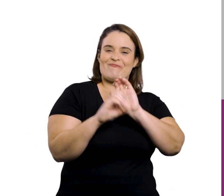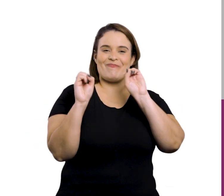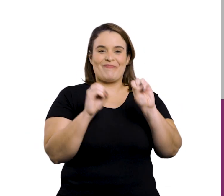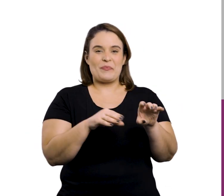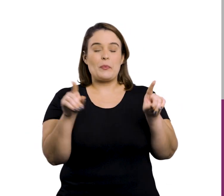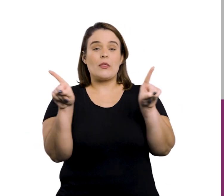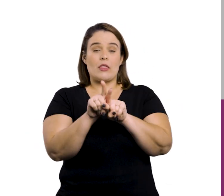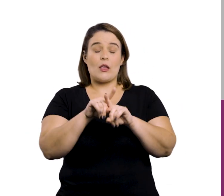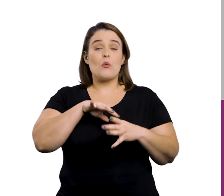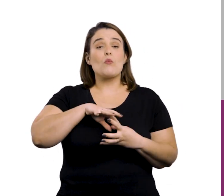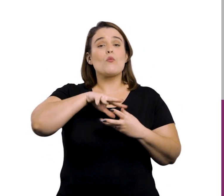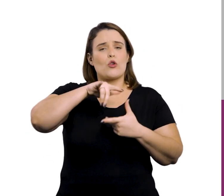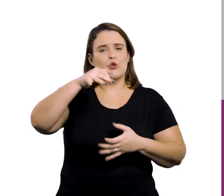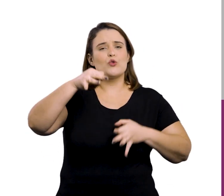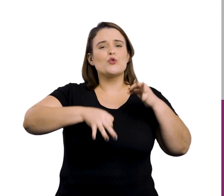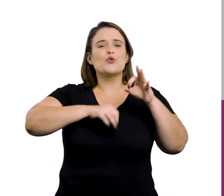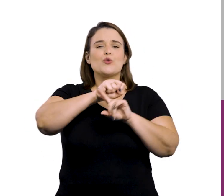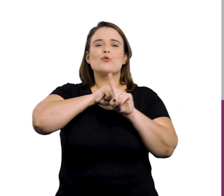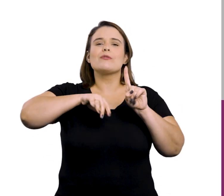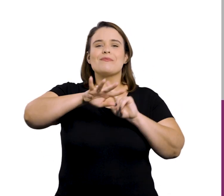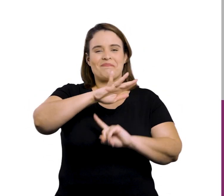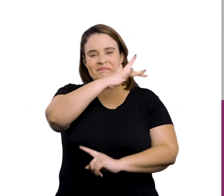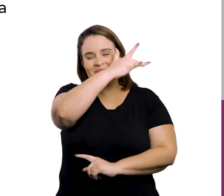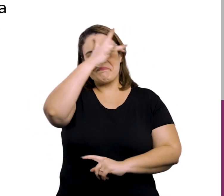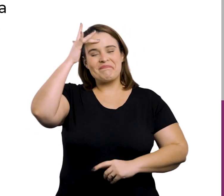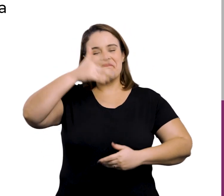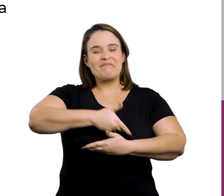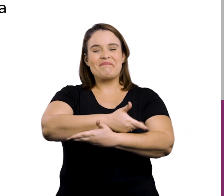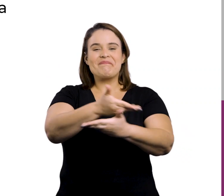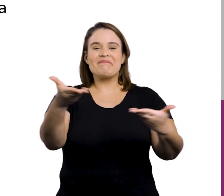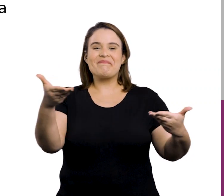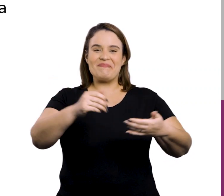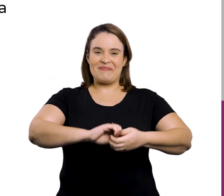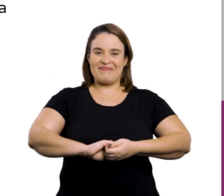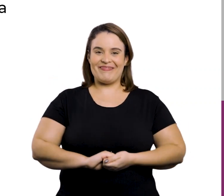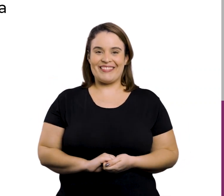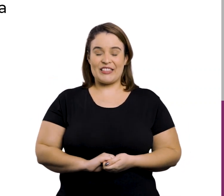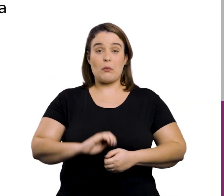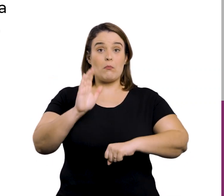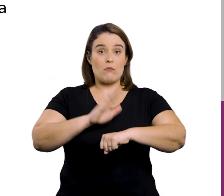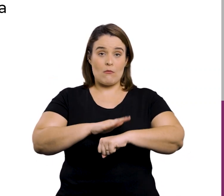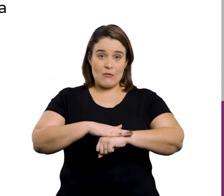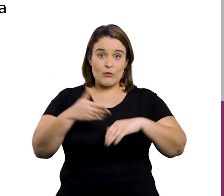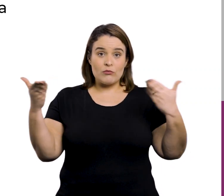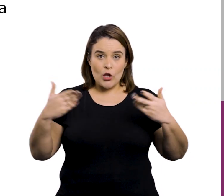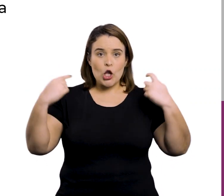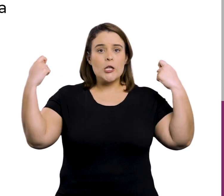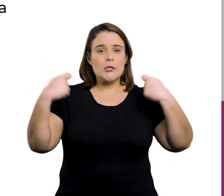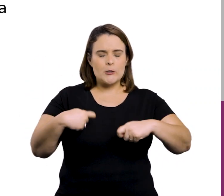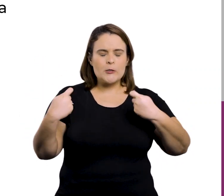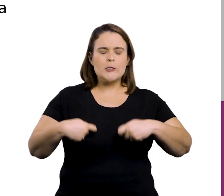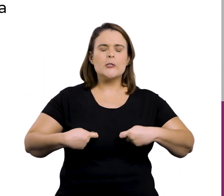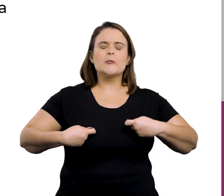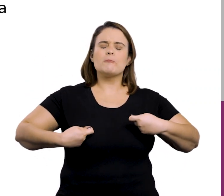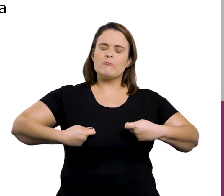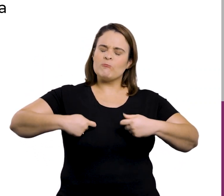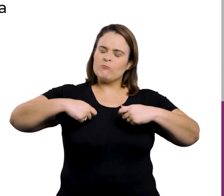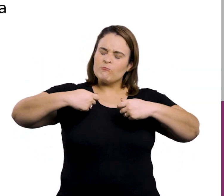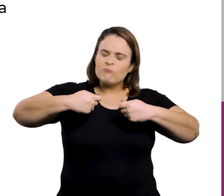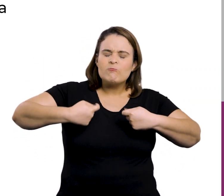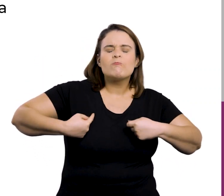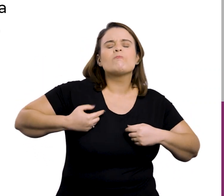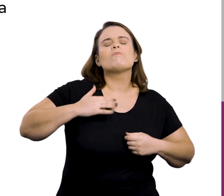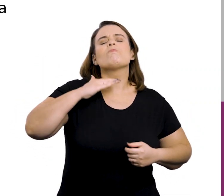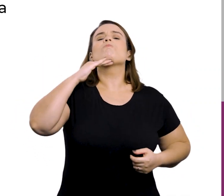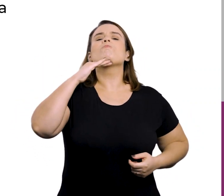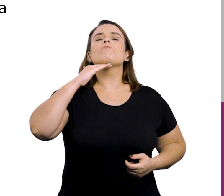um mundo de justiça social para todas as pessoas. O momento é de erguer a cabeça. Este manual foi